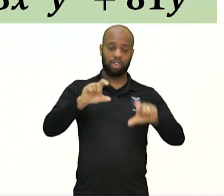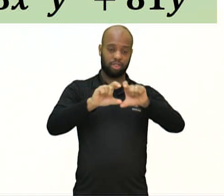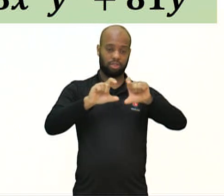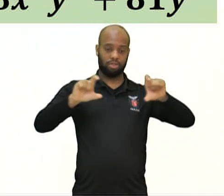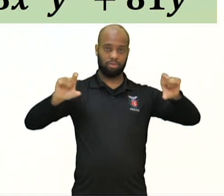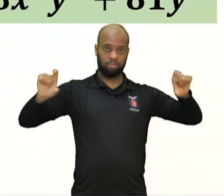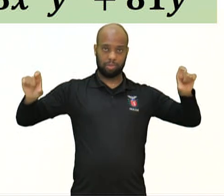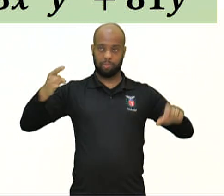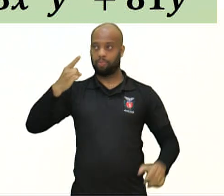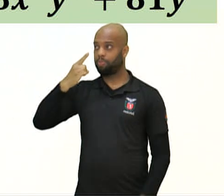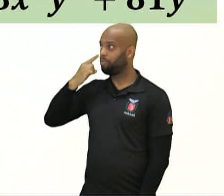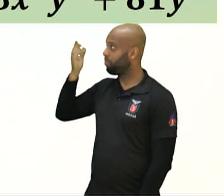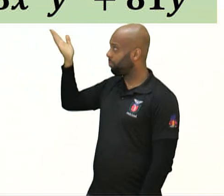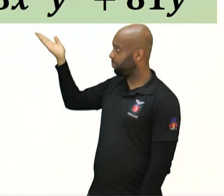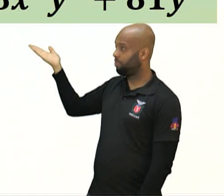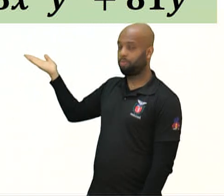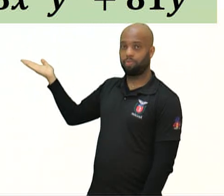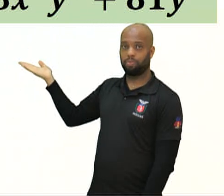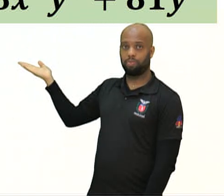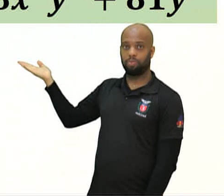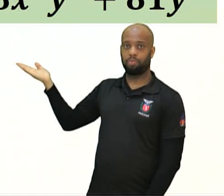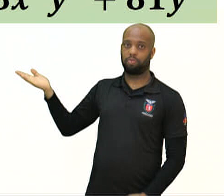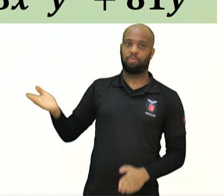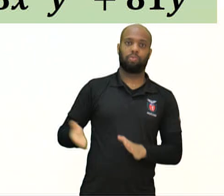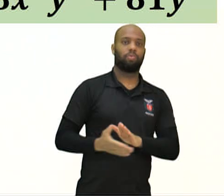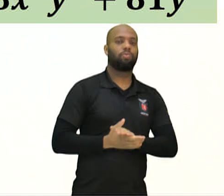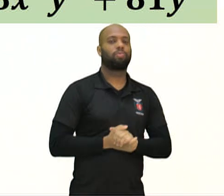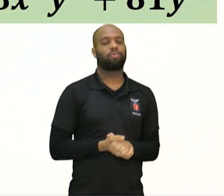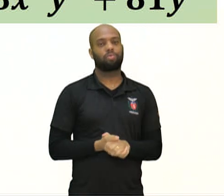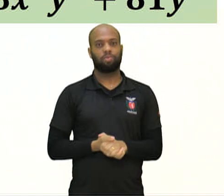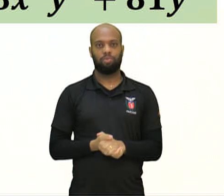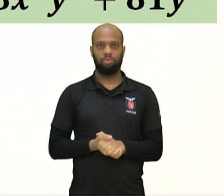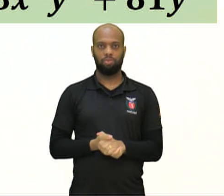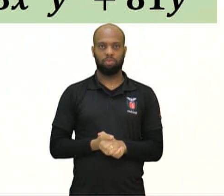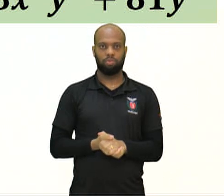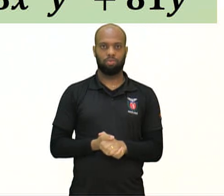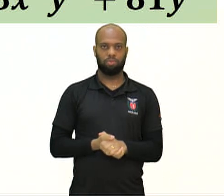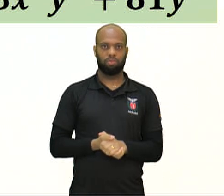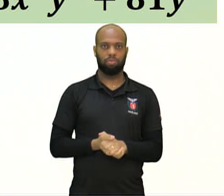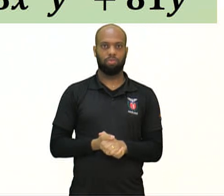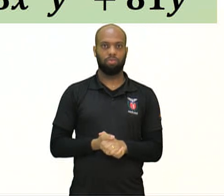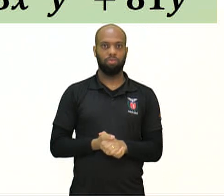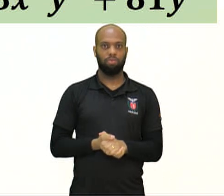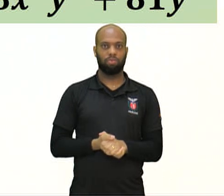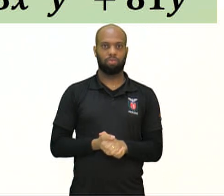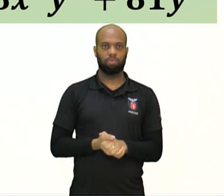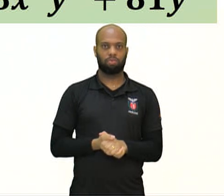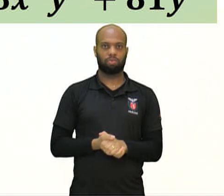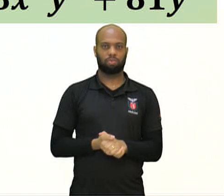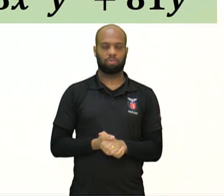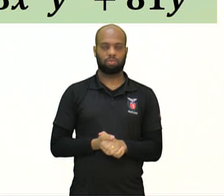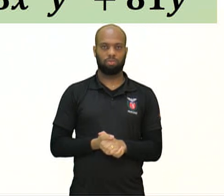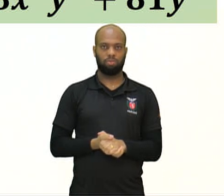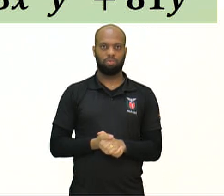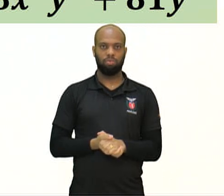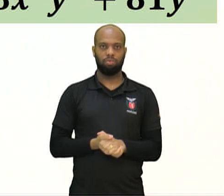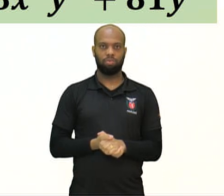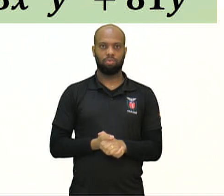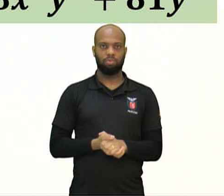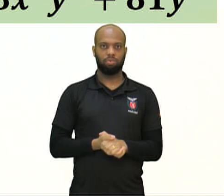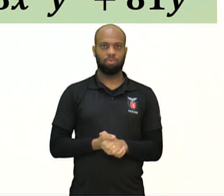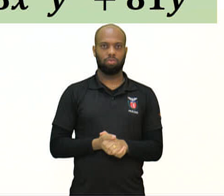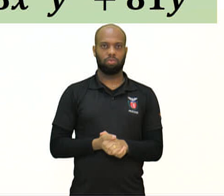quarta mais 12x elevado ao cubo vezes x mais 54x